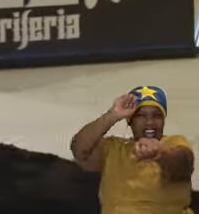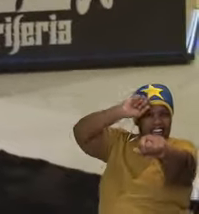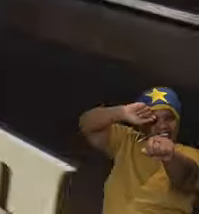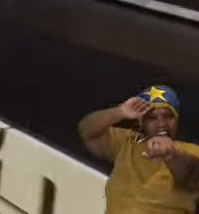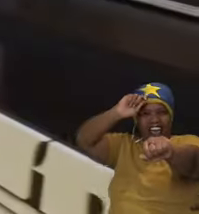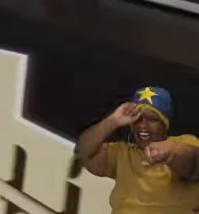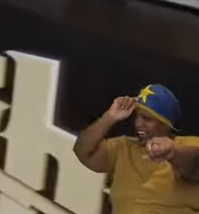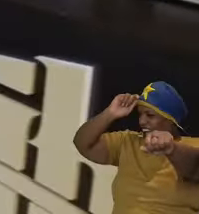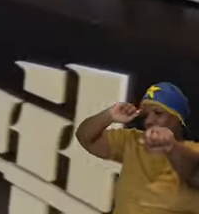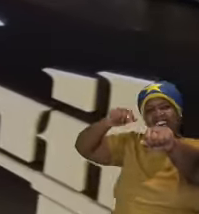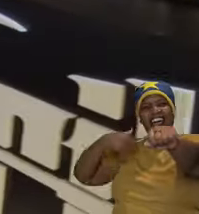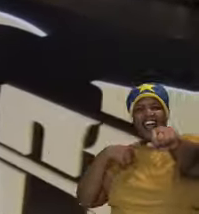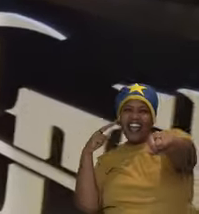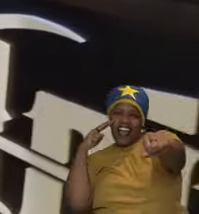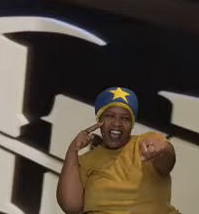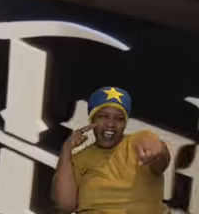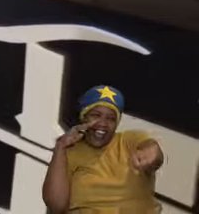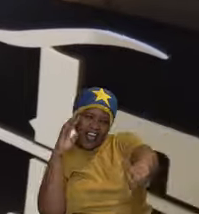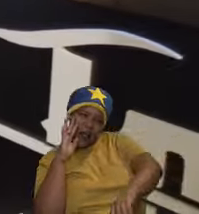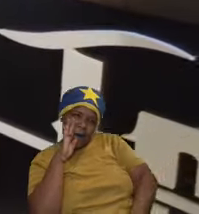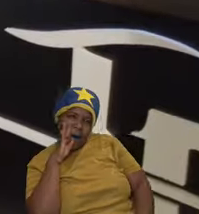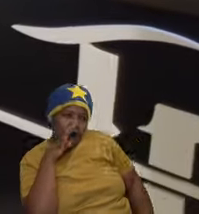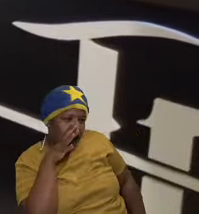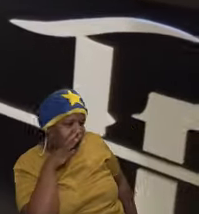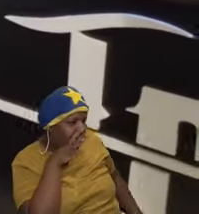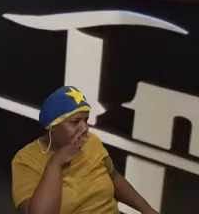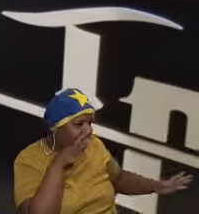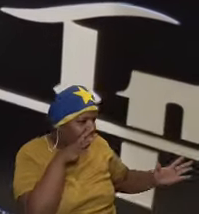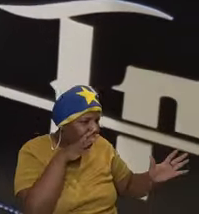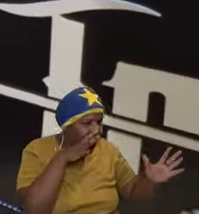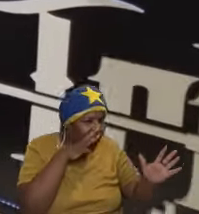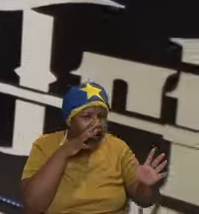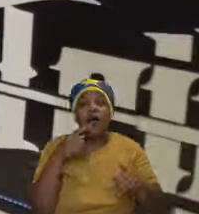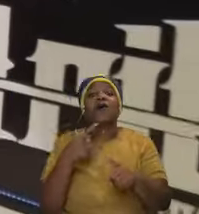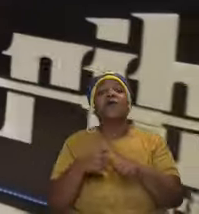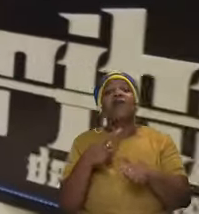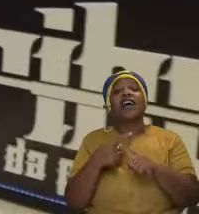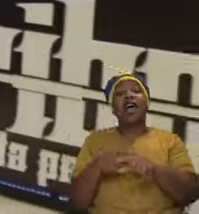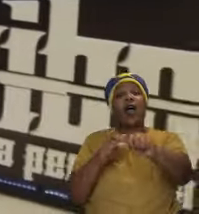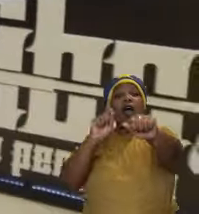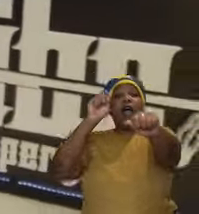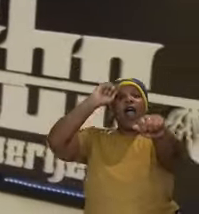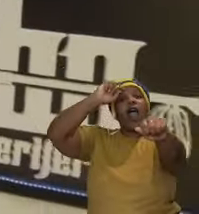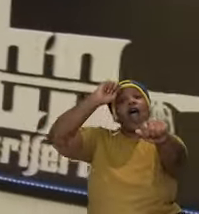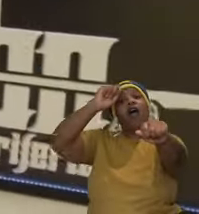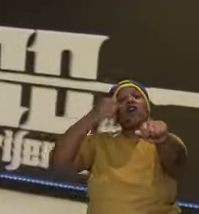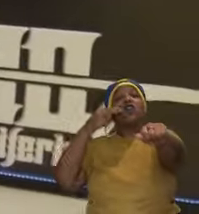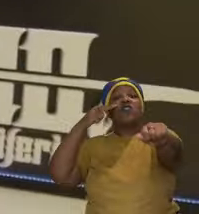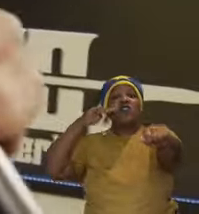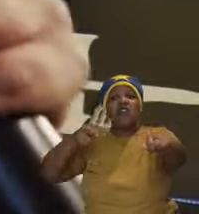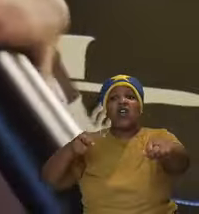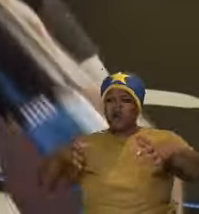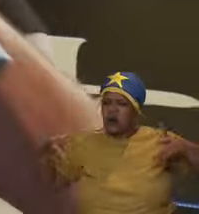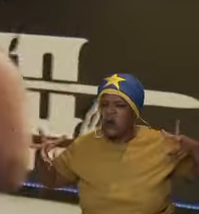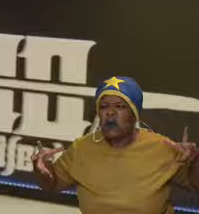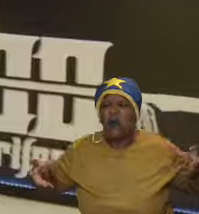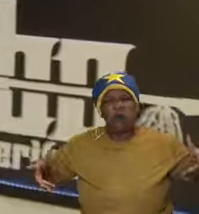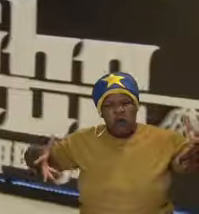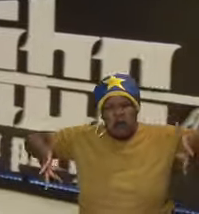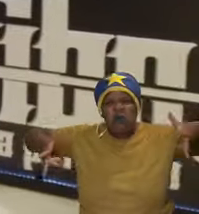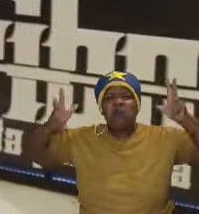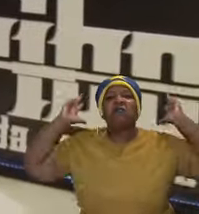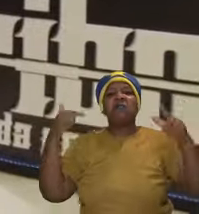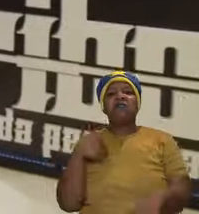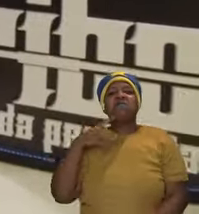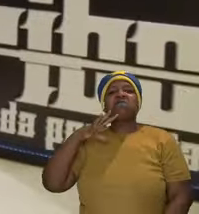carro de malandro, carro de malandro intima quando vira porque carro de malandro vê som fudelos bruto intima